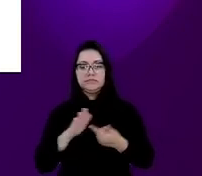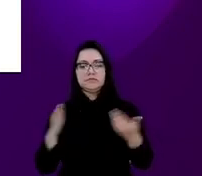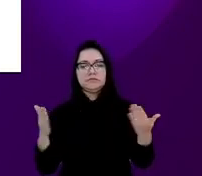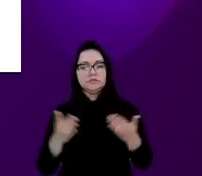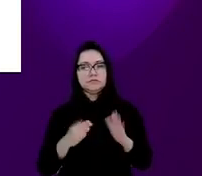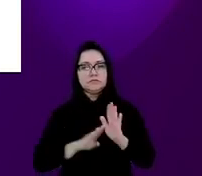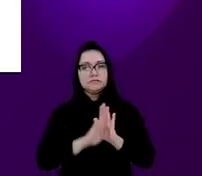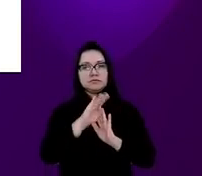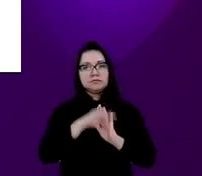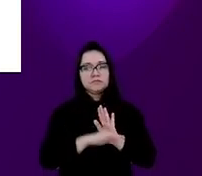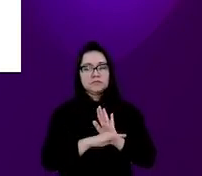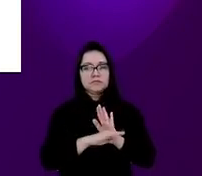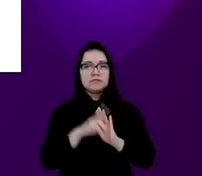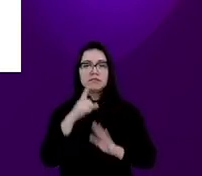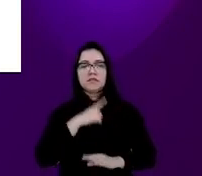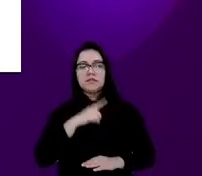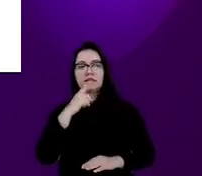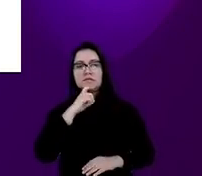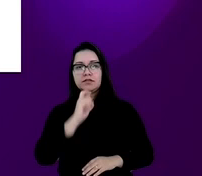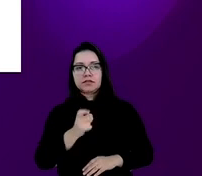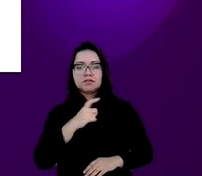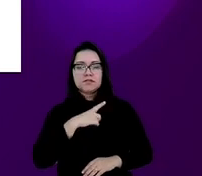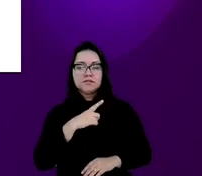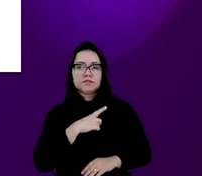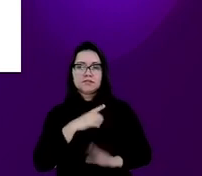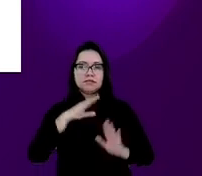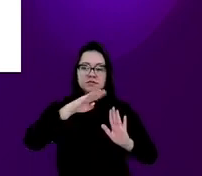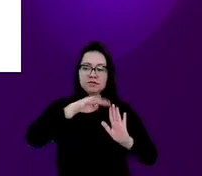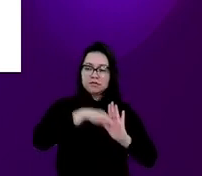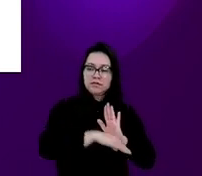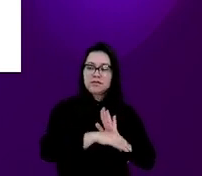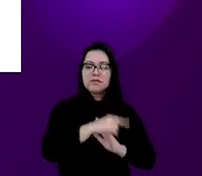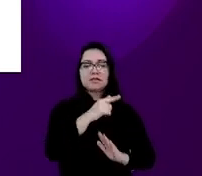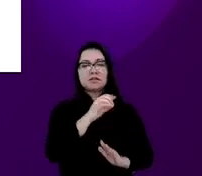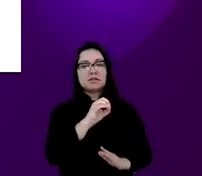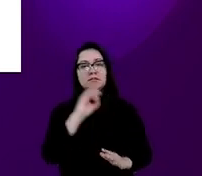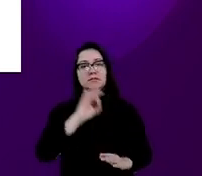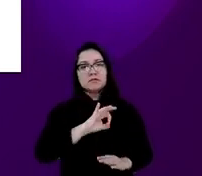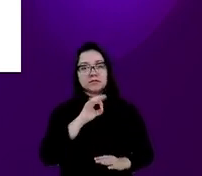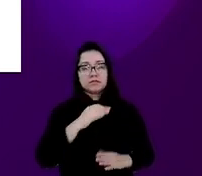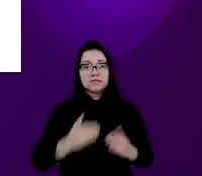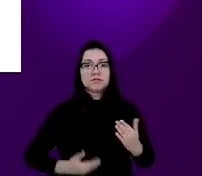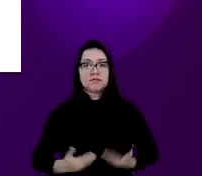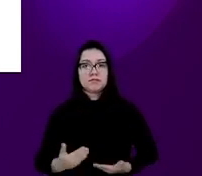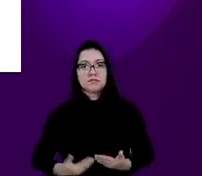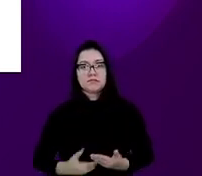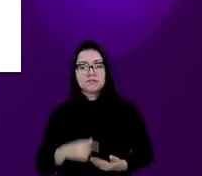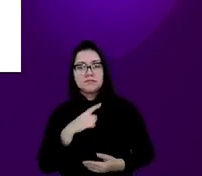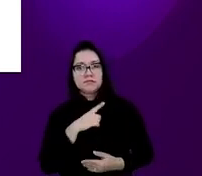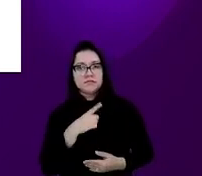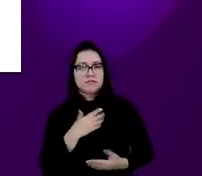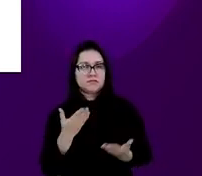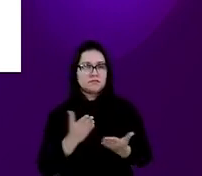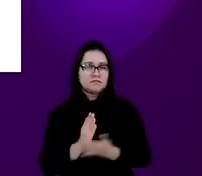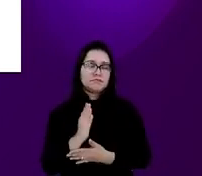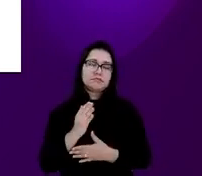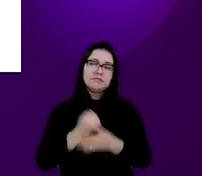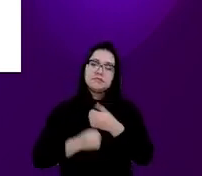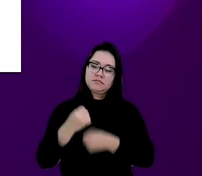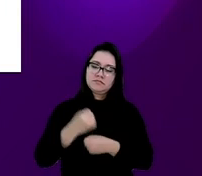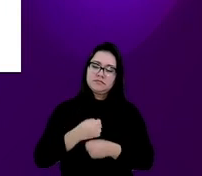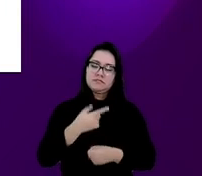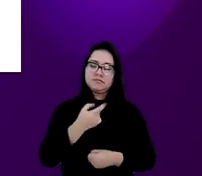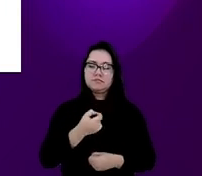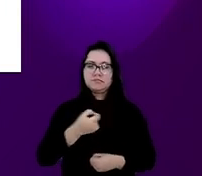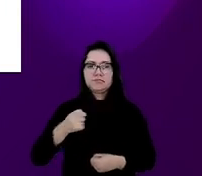em verde, que diminui em torno de 70% a 80% de serviços com a introdução em 2008 da cirurgia robótica, que foi validada em 2005 pelo FDA,